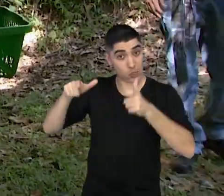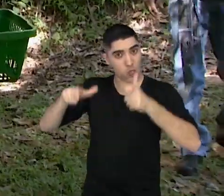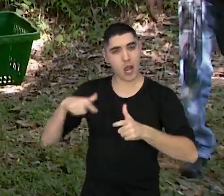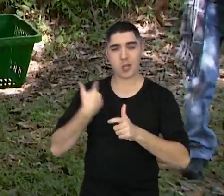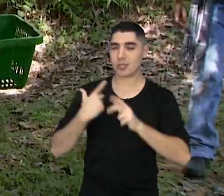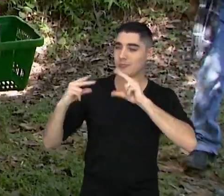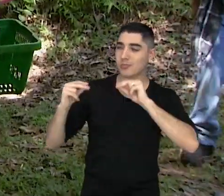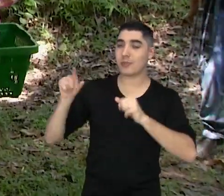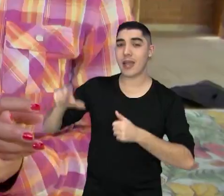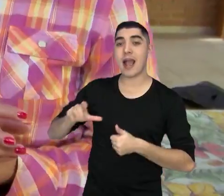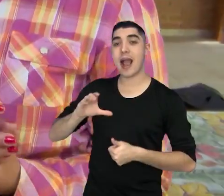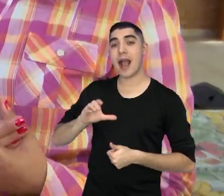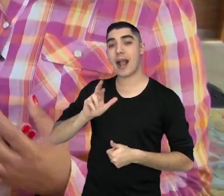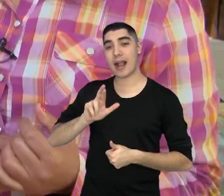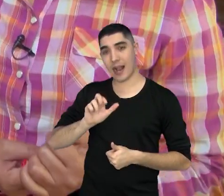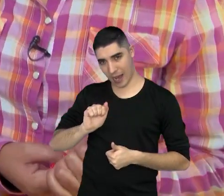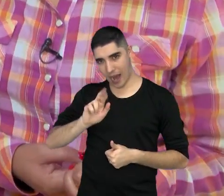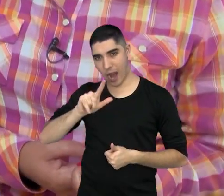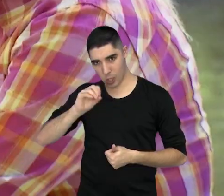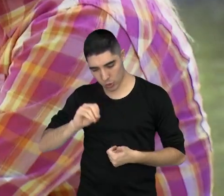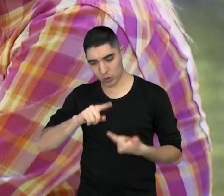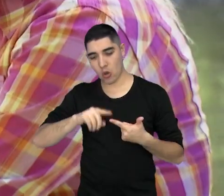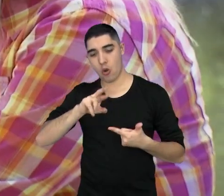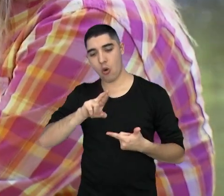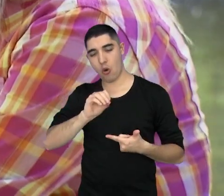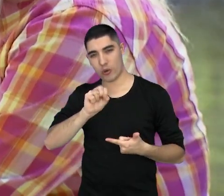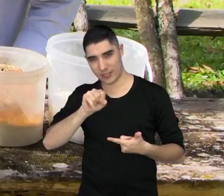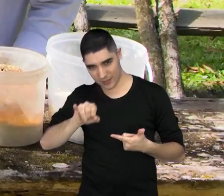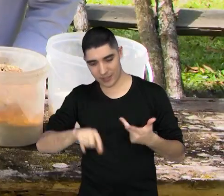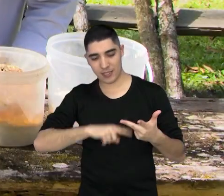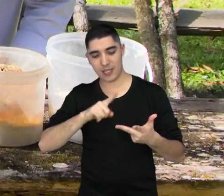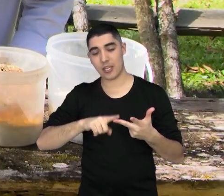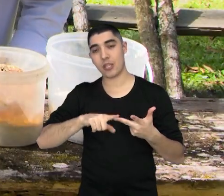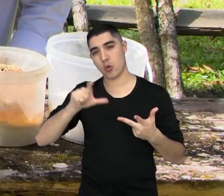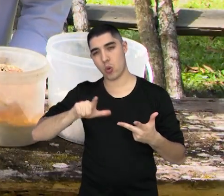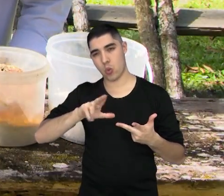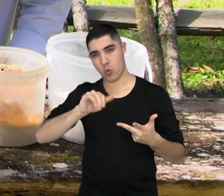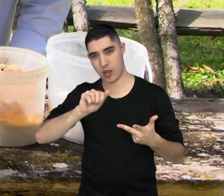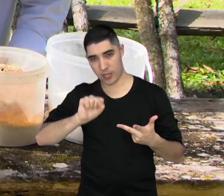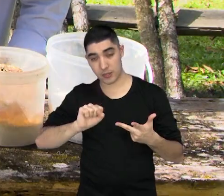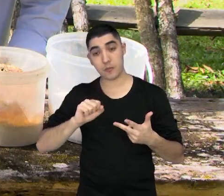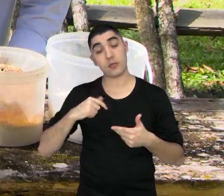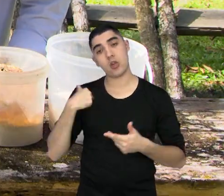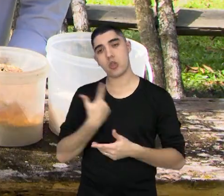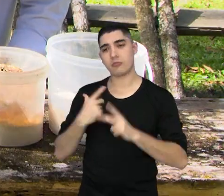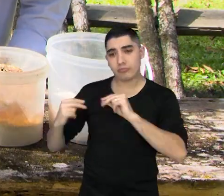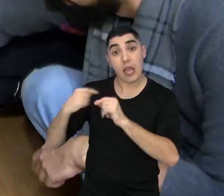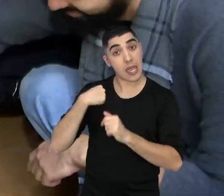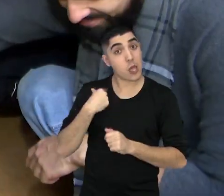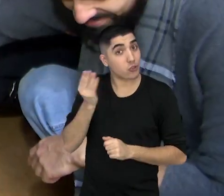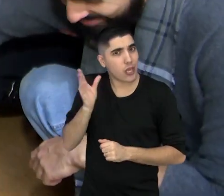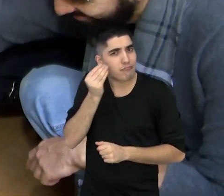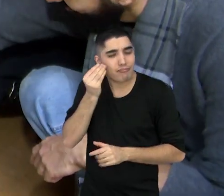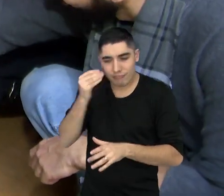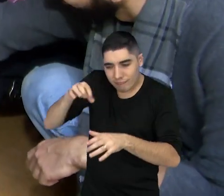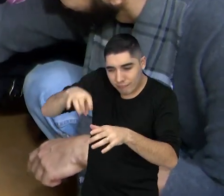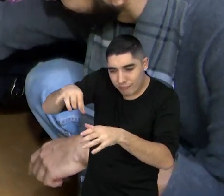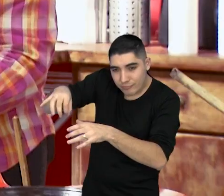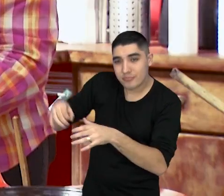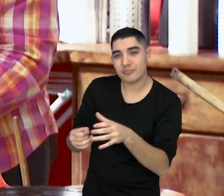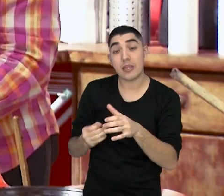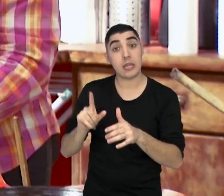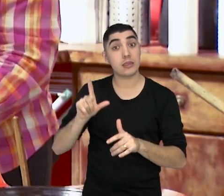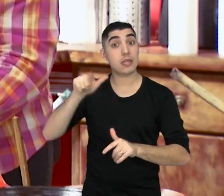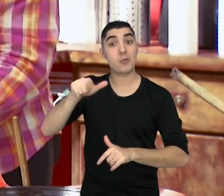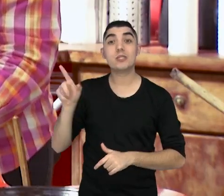de conversar com o Carlos e a Rosy e o Lucas, eu participei de uma oficina de plantação e colheita.